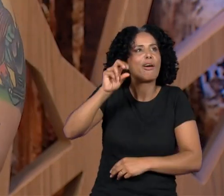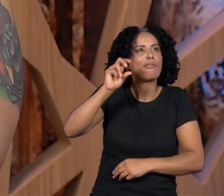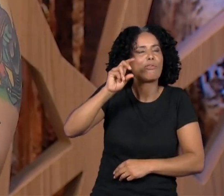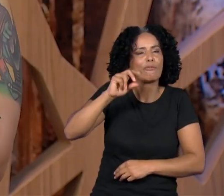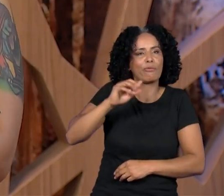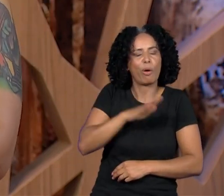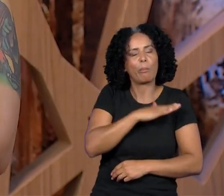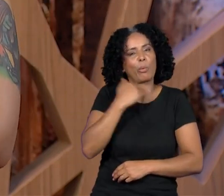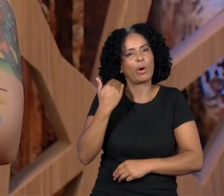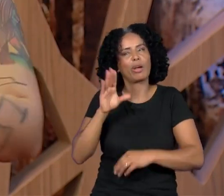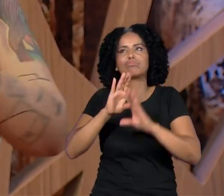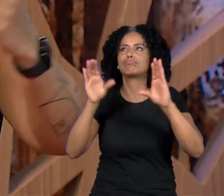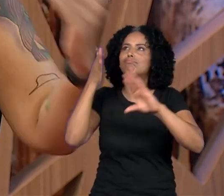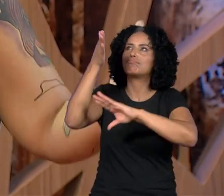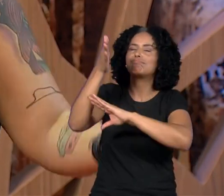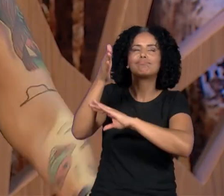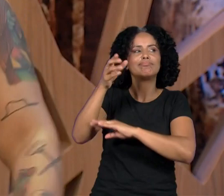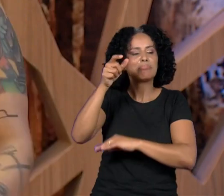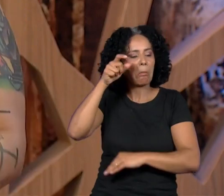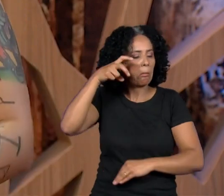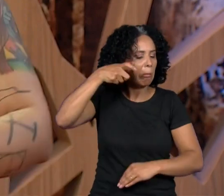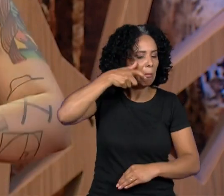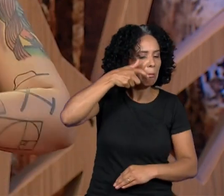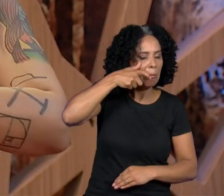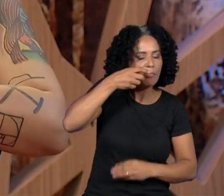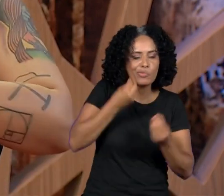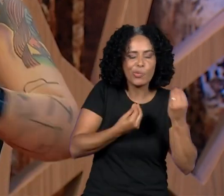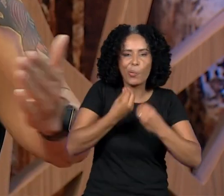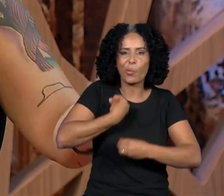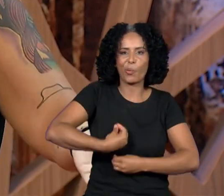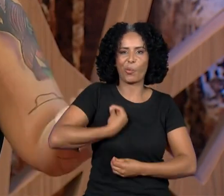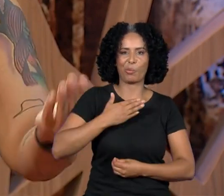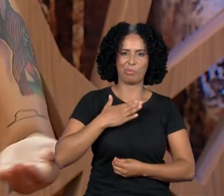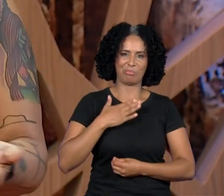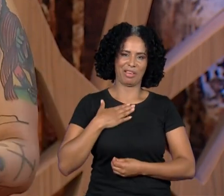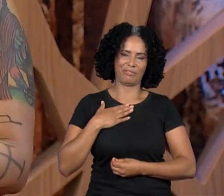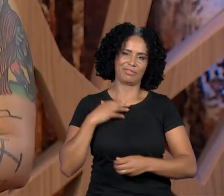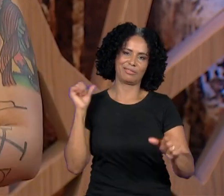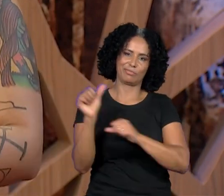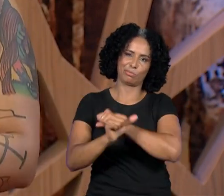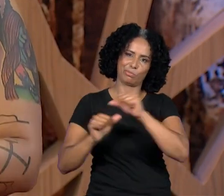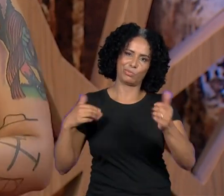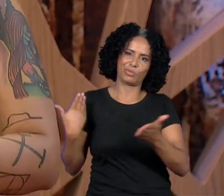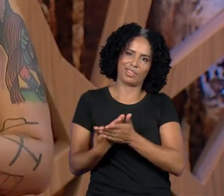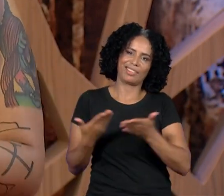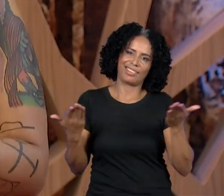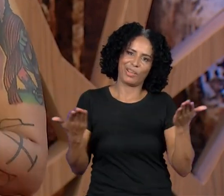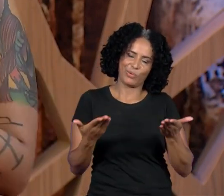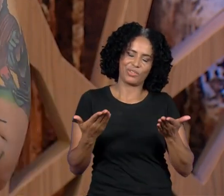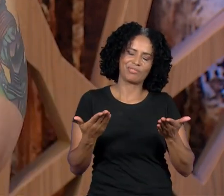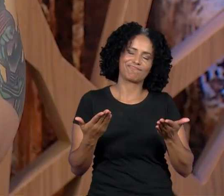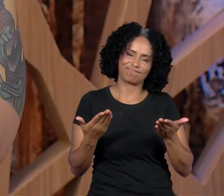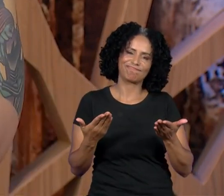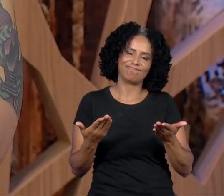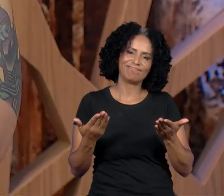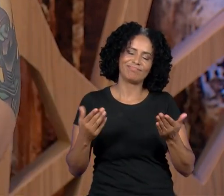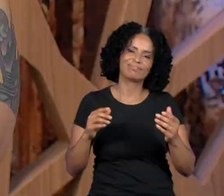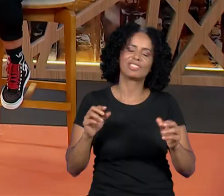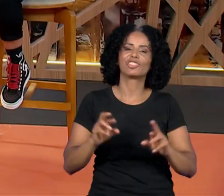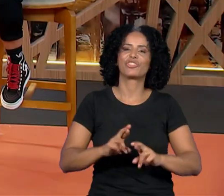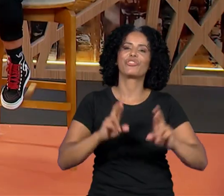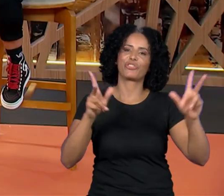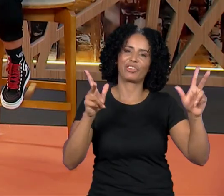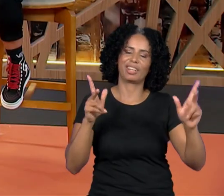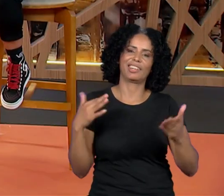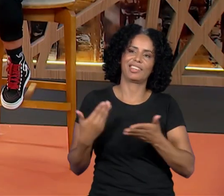as coisas vão mudar, de que a profissão dela e que ela fez por 30 anos na mesma casa, que embora ela não tenha sido reconhecida